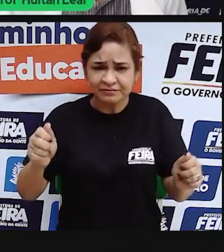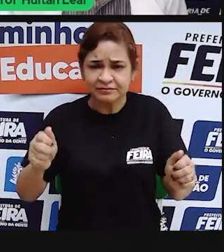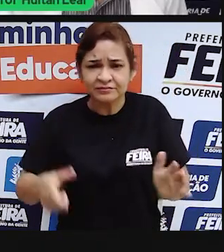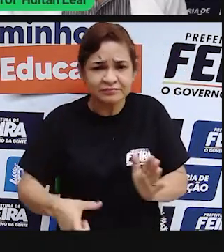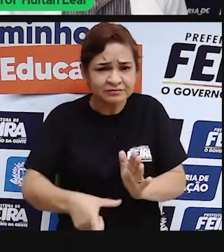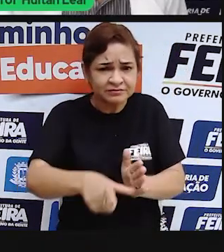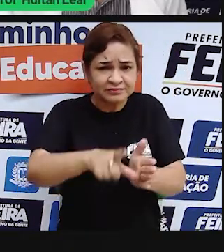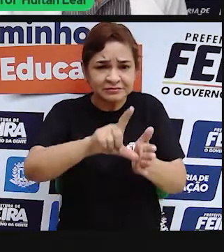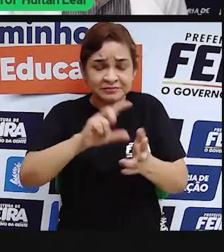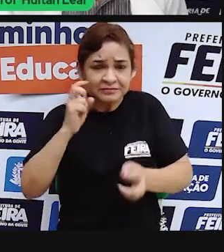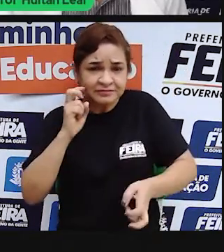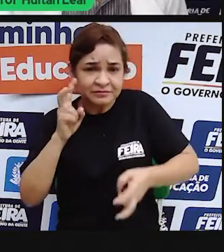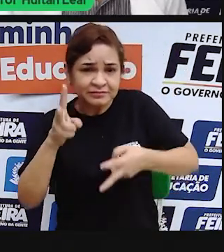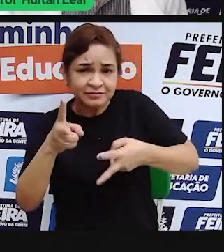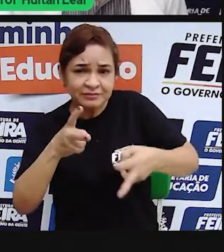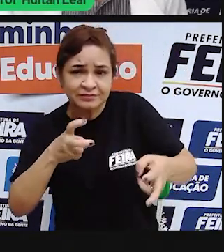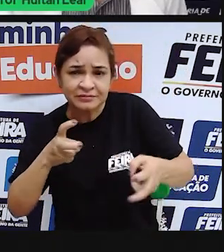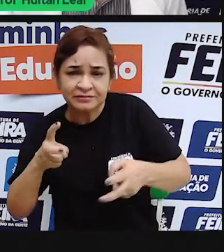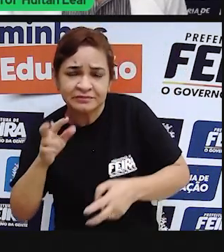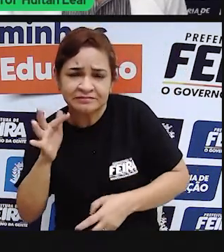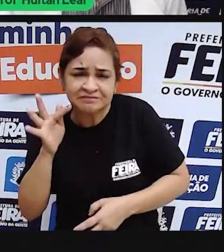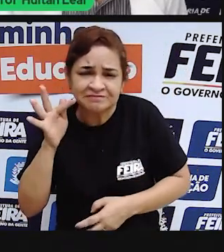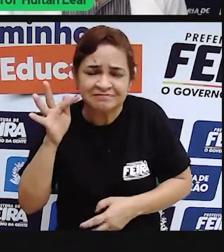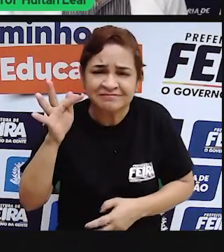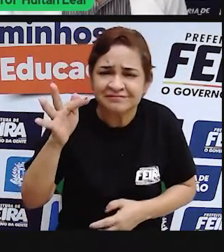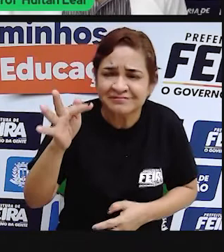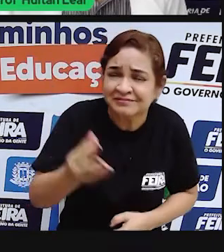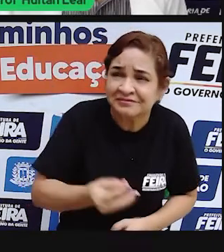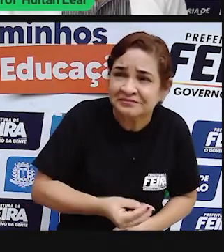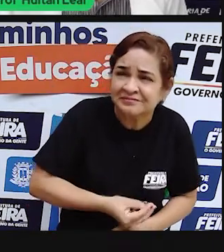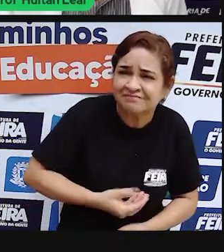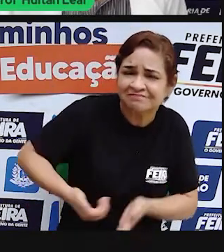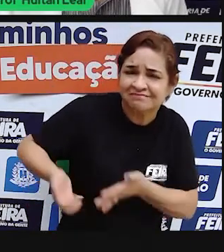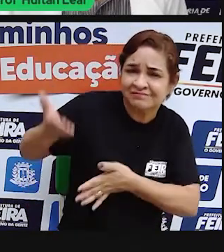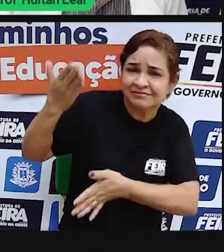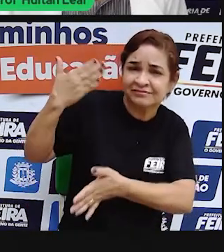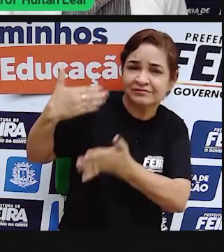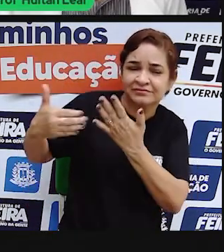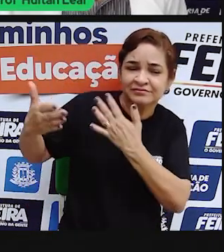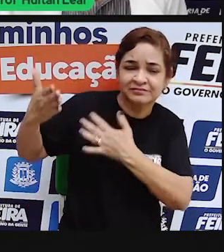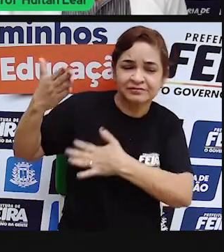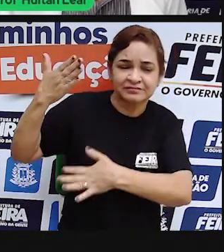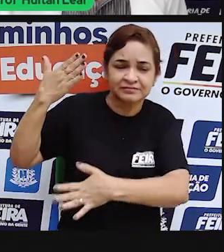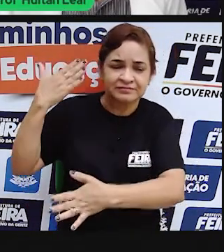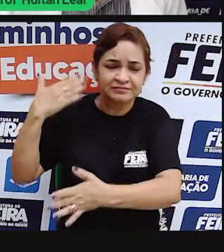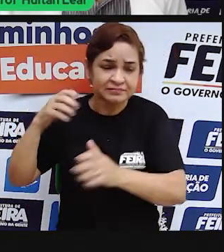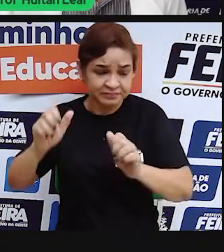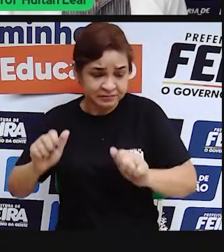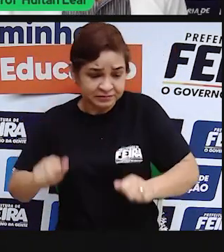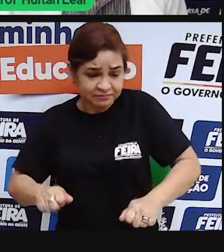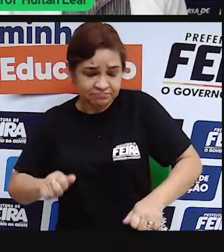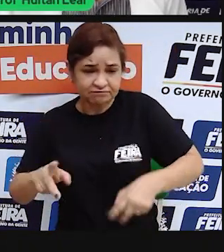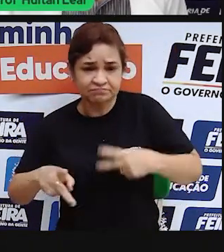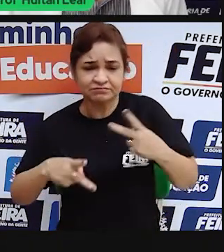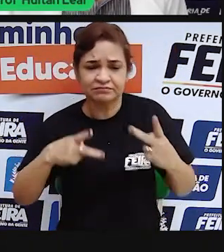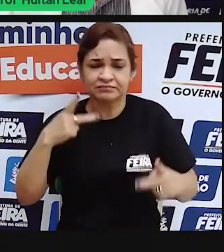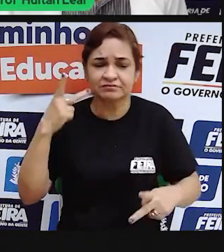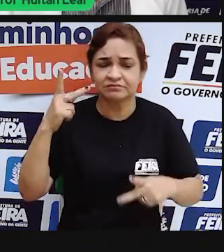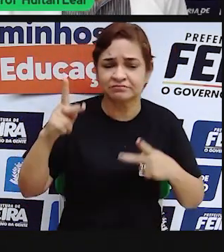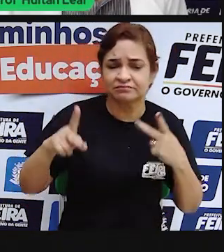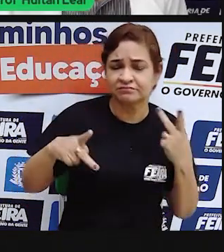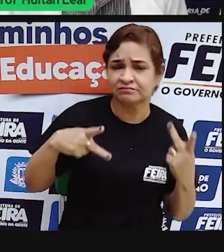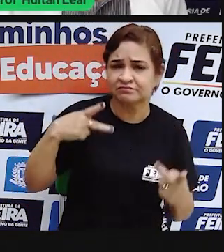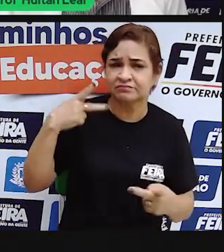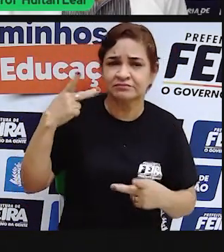antes de entrar, revi a vida inteira. Pensei em tudo que é possível falar, que